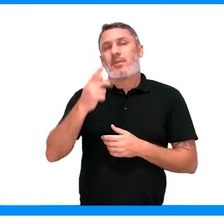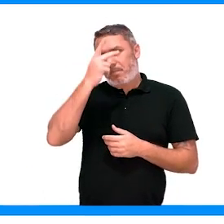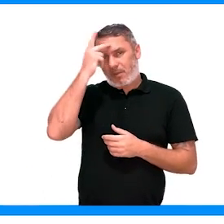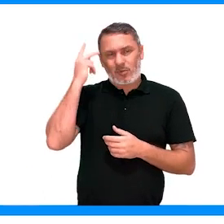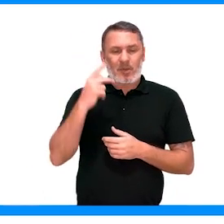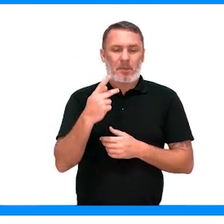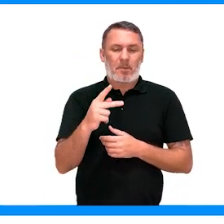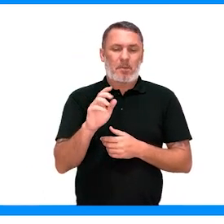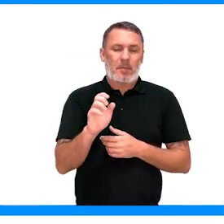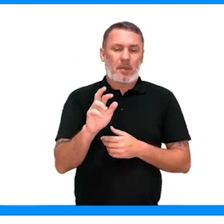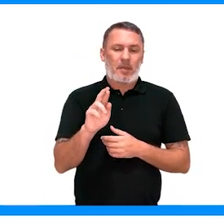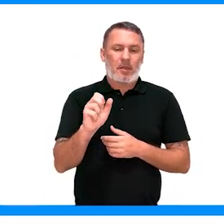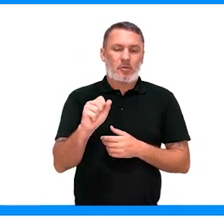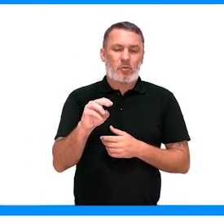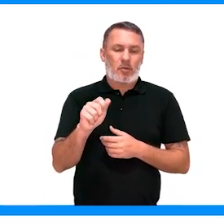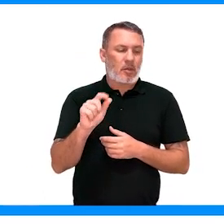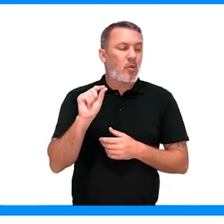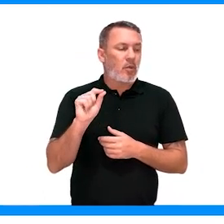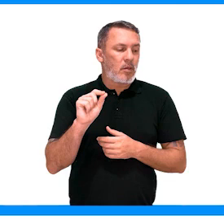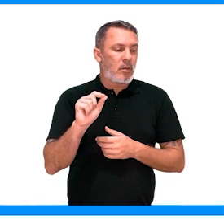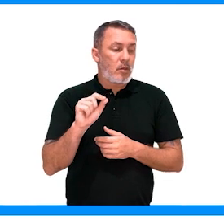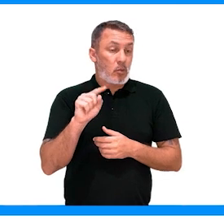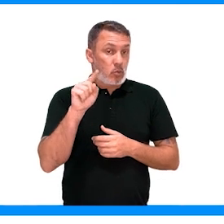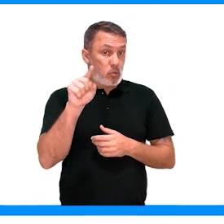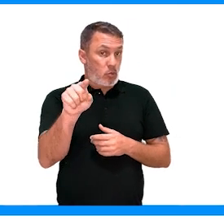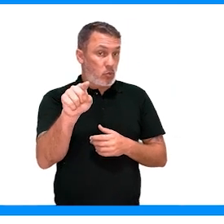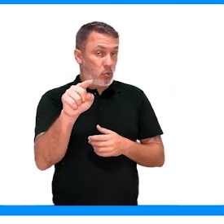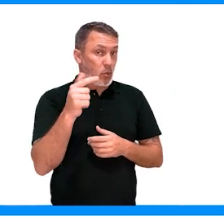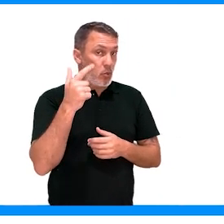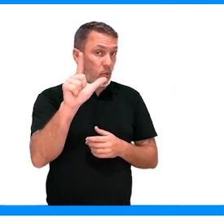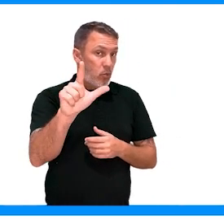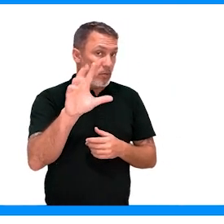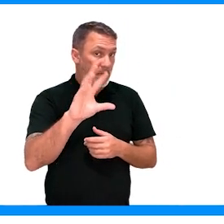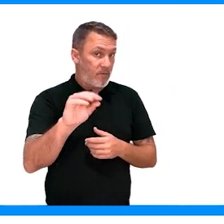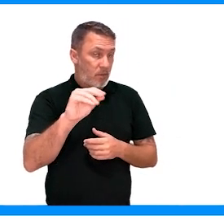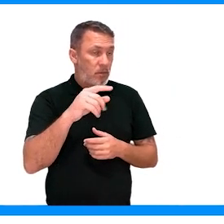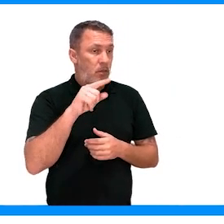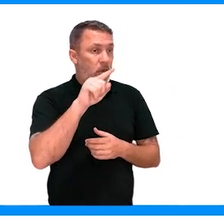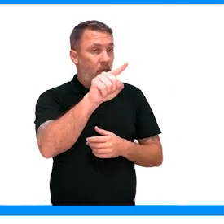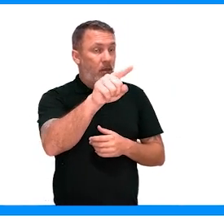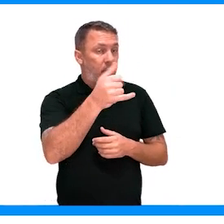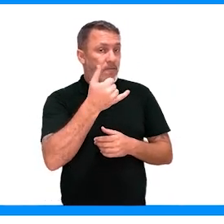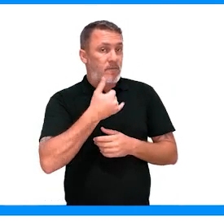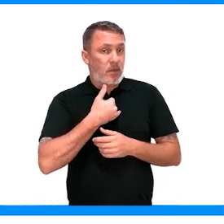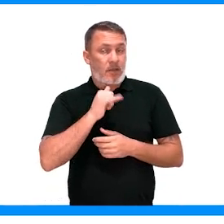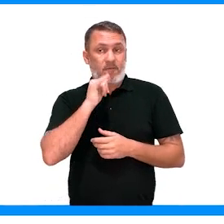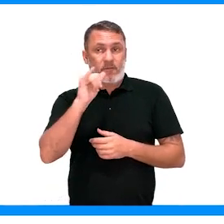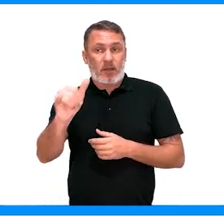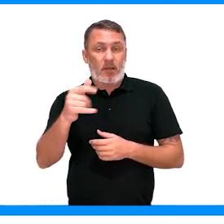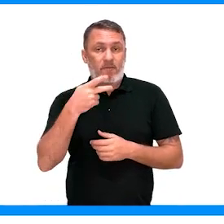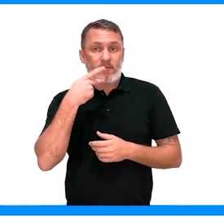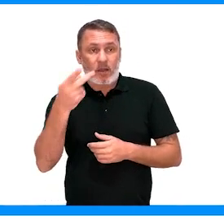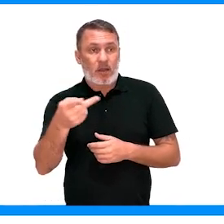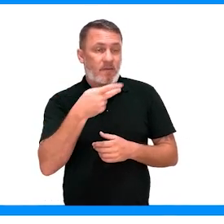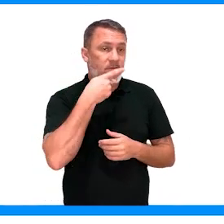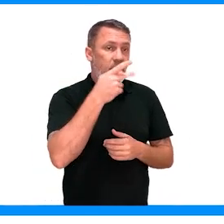pessoa, tu, a pessoa com quem eu falo, e vosotros, se tiver no plural, né? As pessoas com quem eu